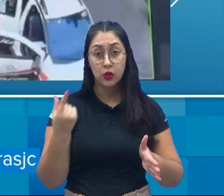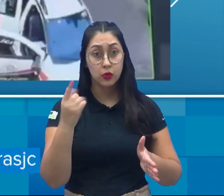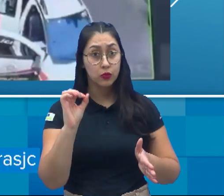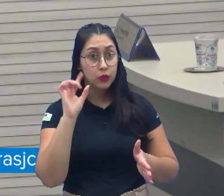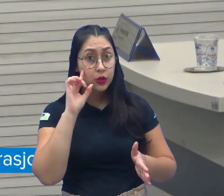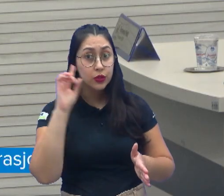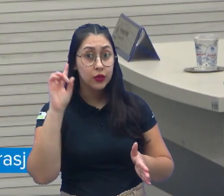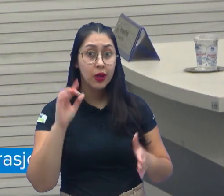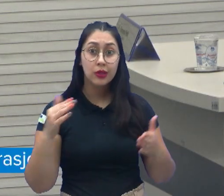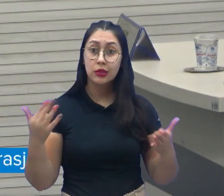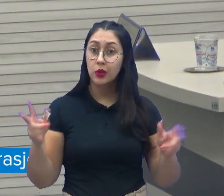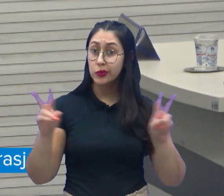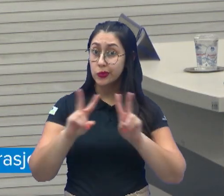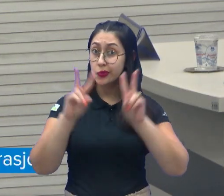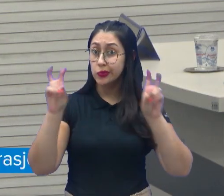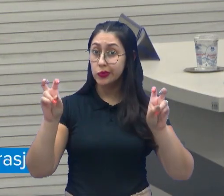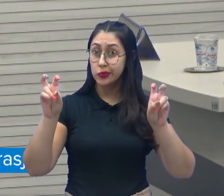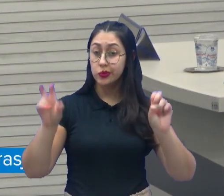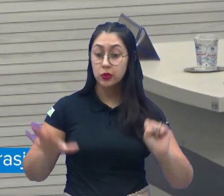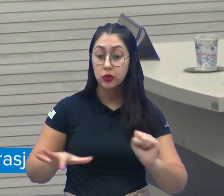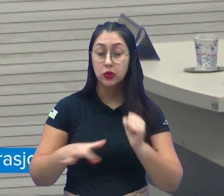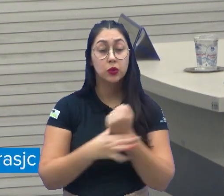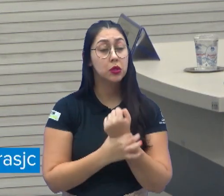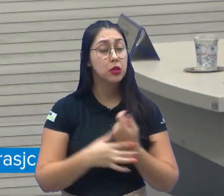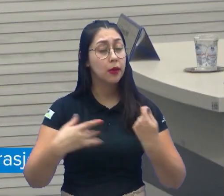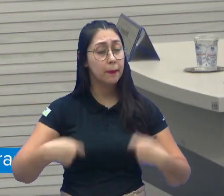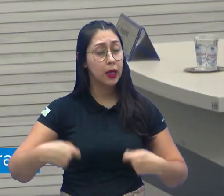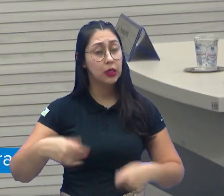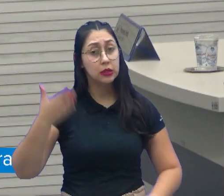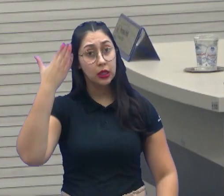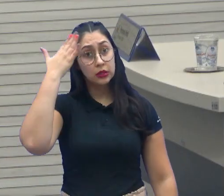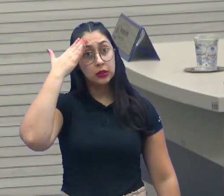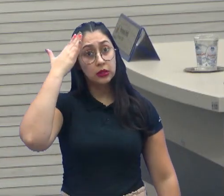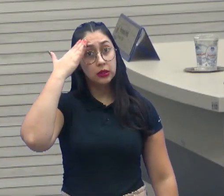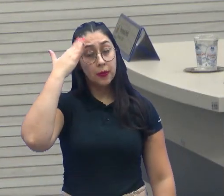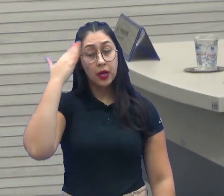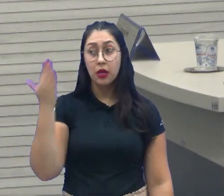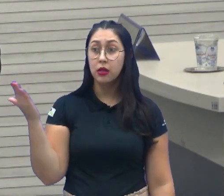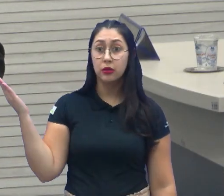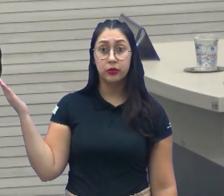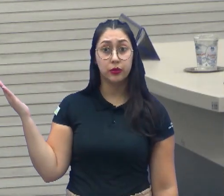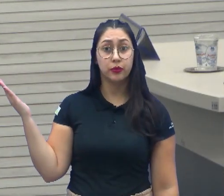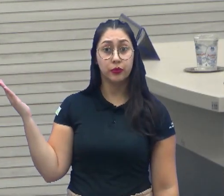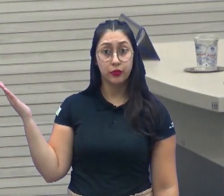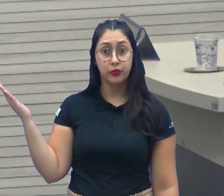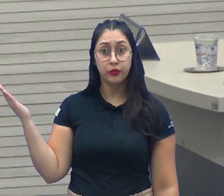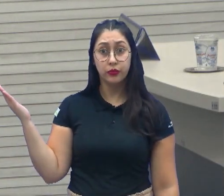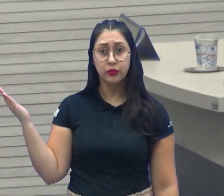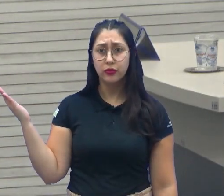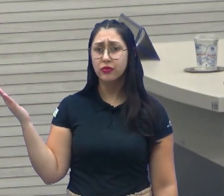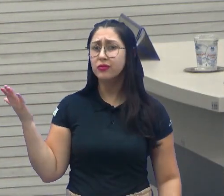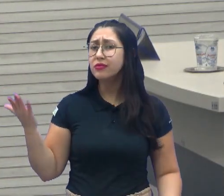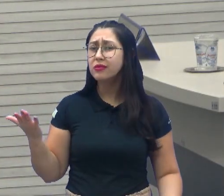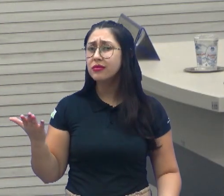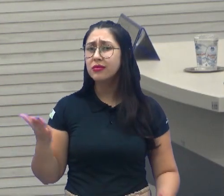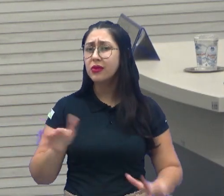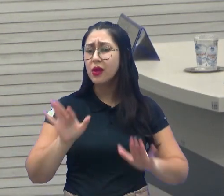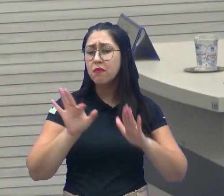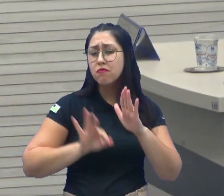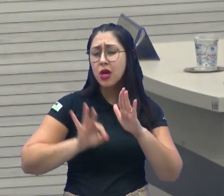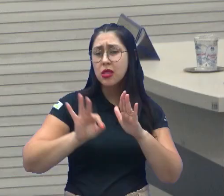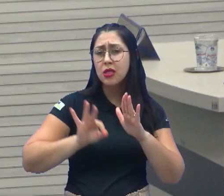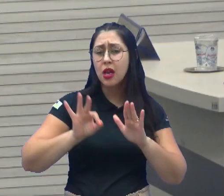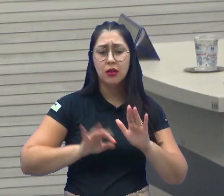fala de segurança, a gente tem que levar em consideração exatamente isso. Será que os índices bastam para diminuir